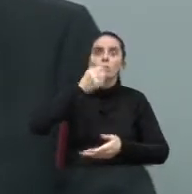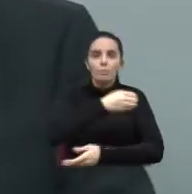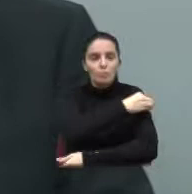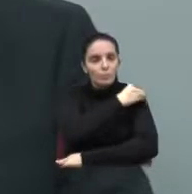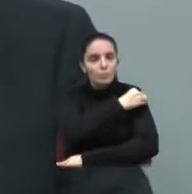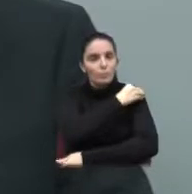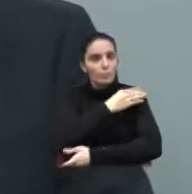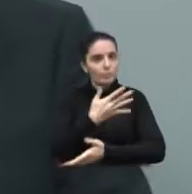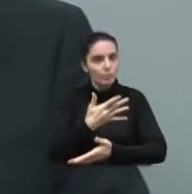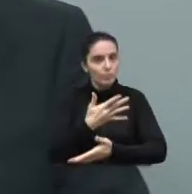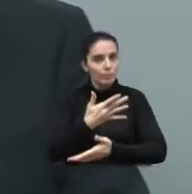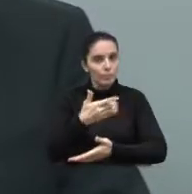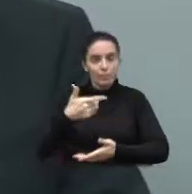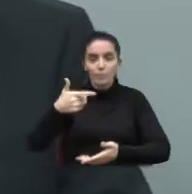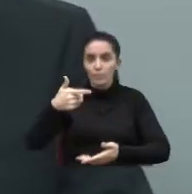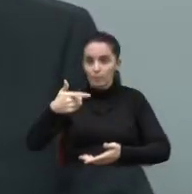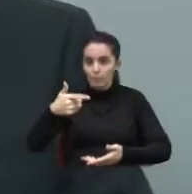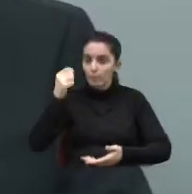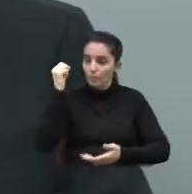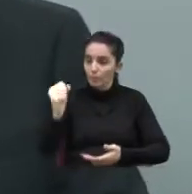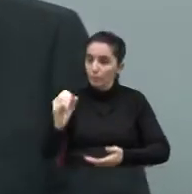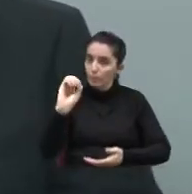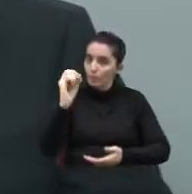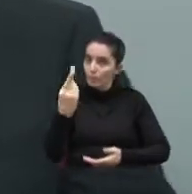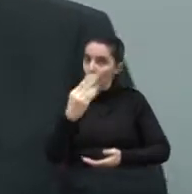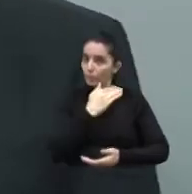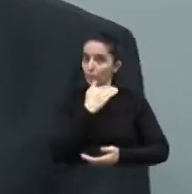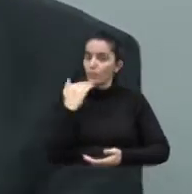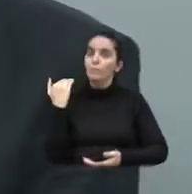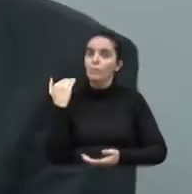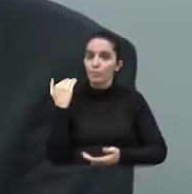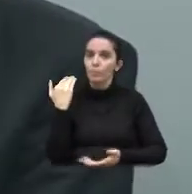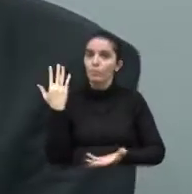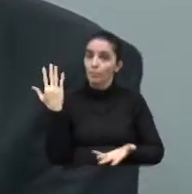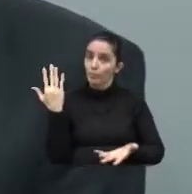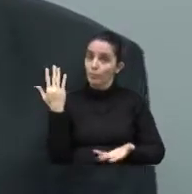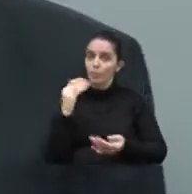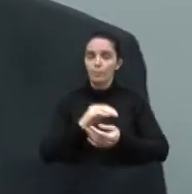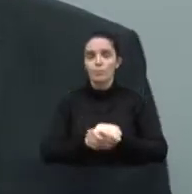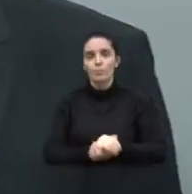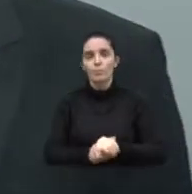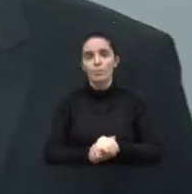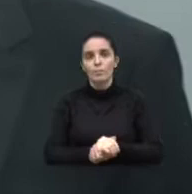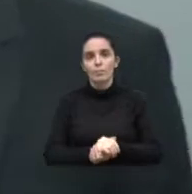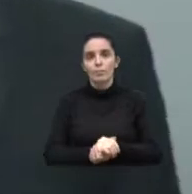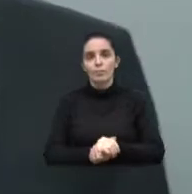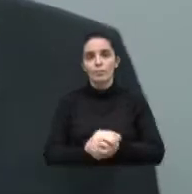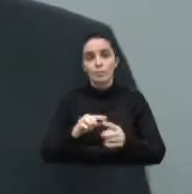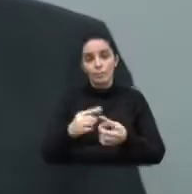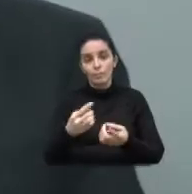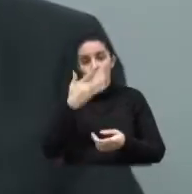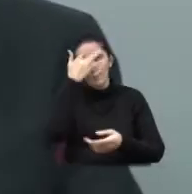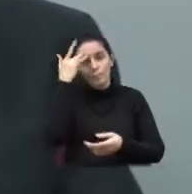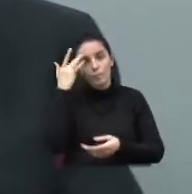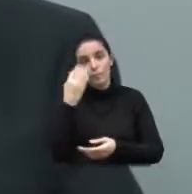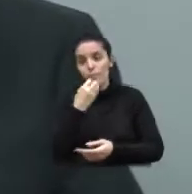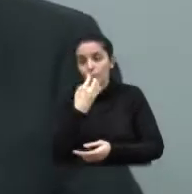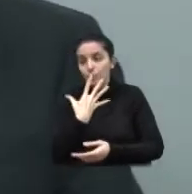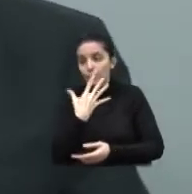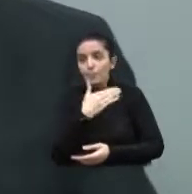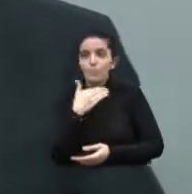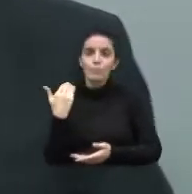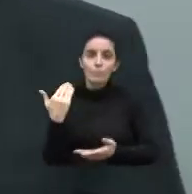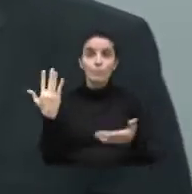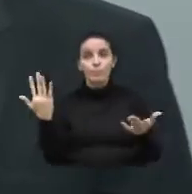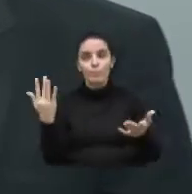a pessoa está com uma arma, ela mata ou morre. Geralmente, eu não sei o porquê, geralmente morrem as pessoas do bem, né? Então, os